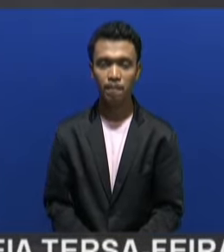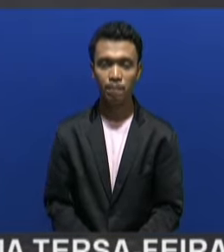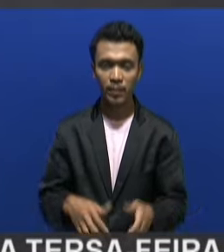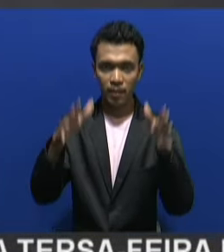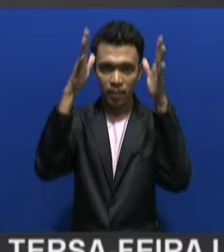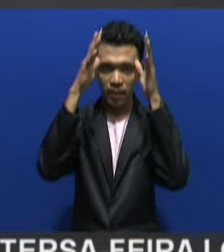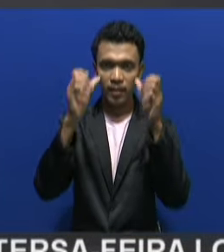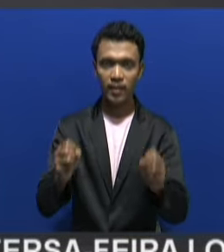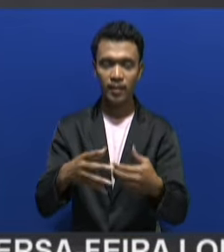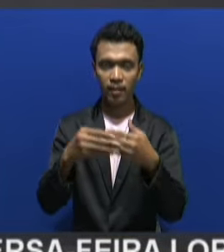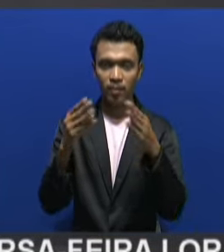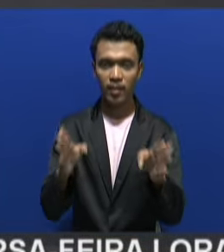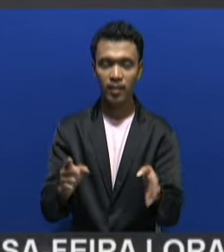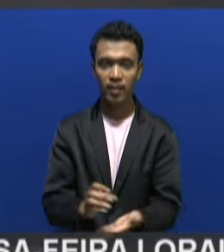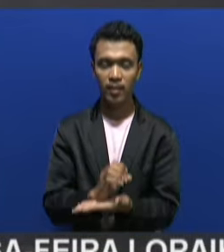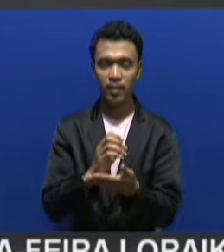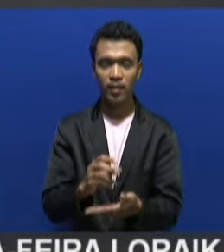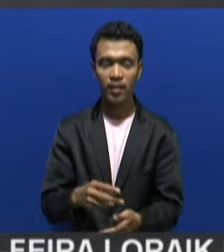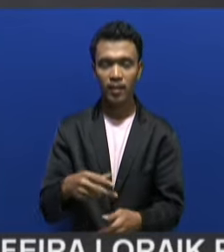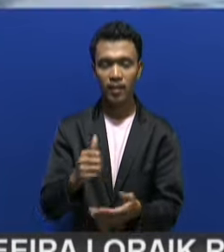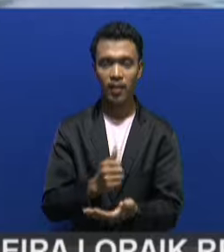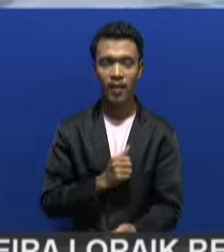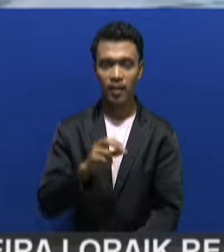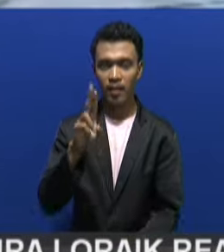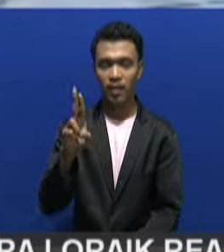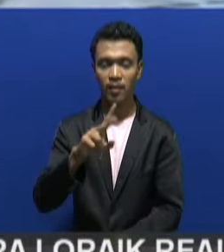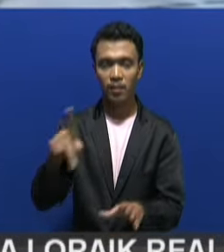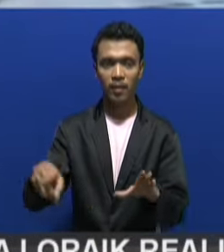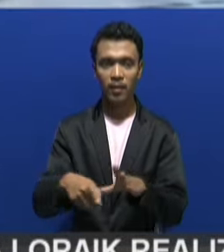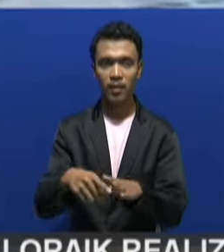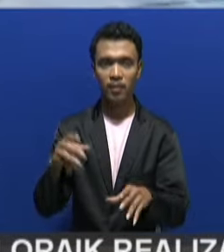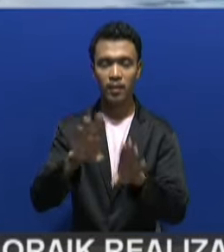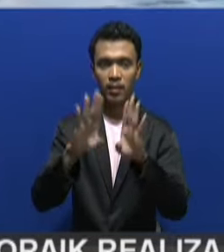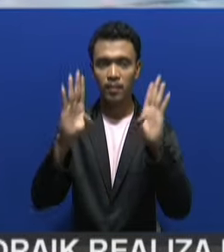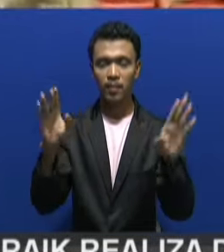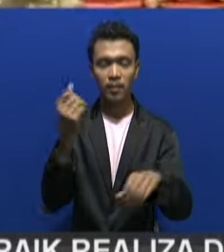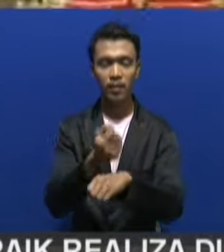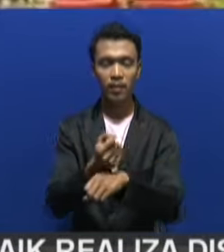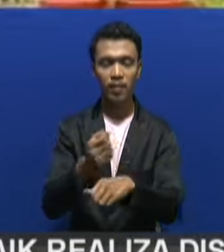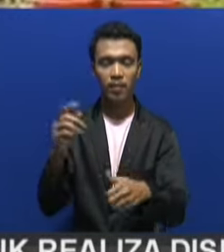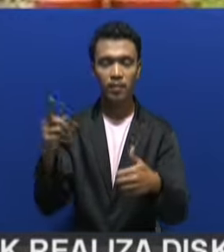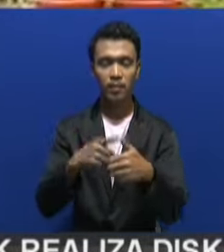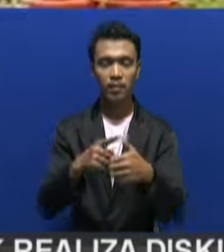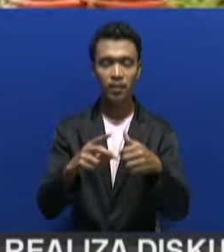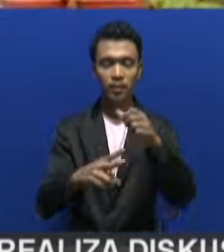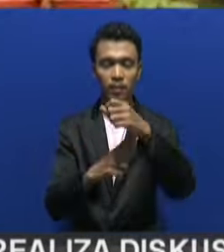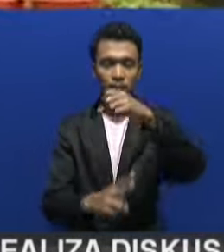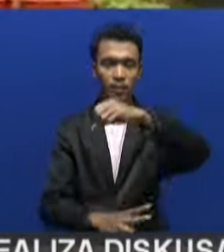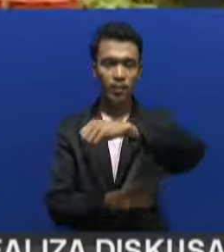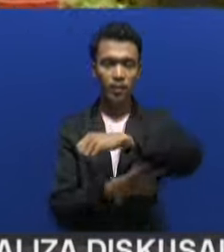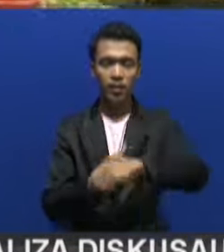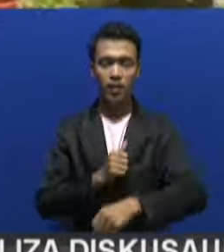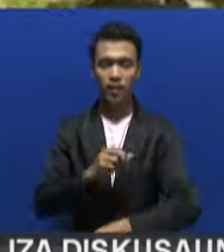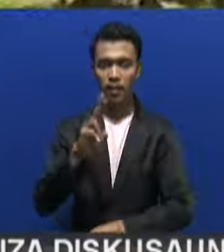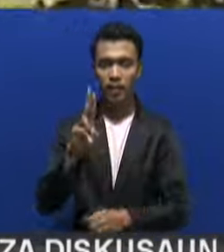Presidente da Autoridade do Município Aileu, João Bosco dos Santos, foi participar do lançamento fato da Rulo para a construção Ponte Orolete Suculirai Aileu,